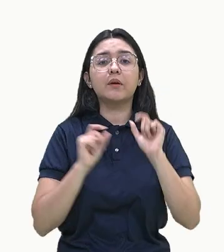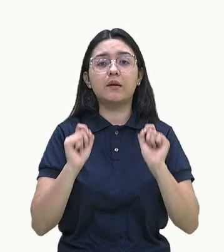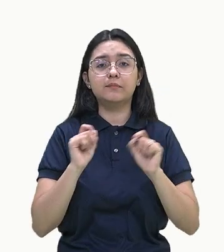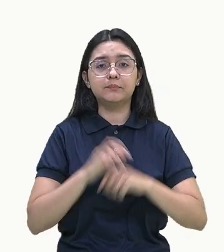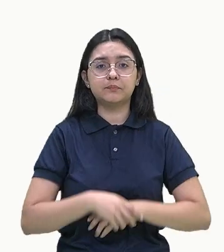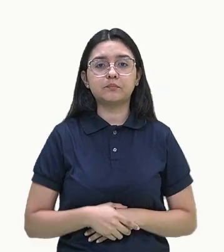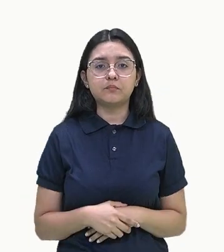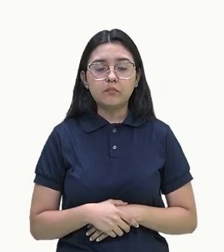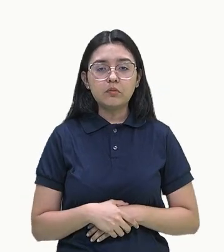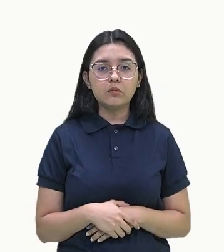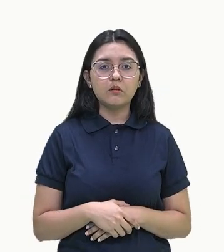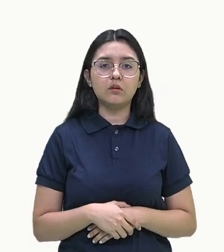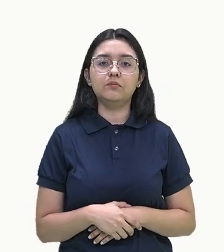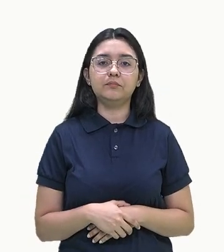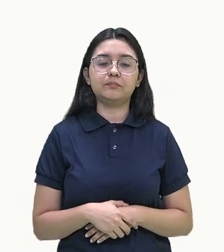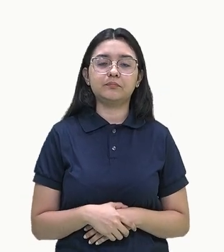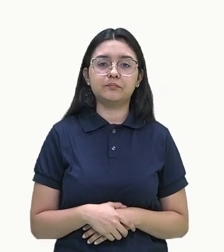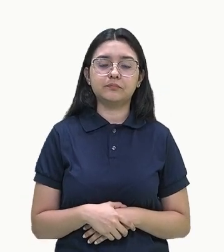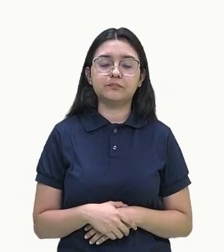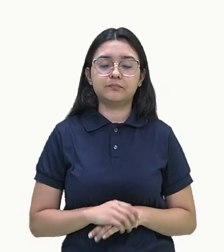assim ele